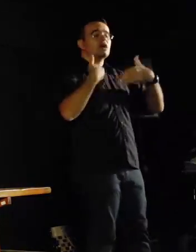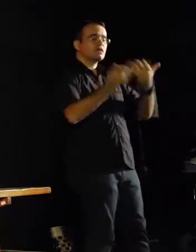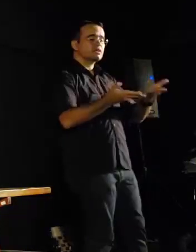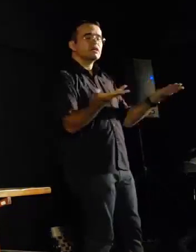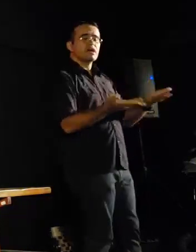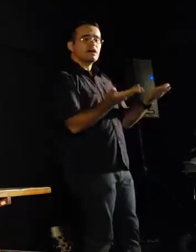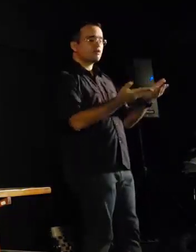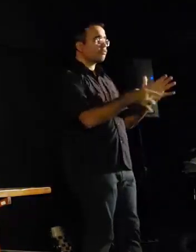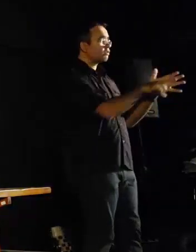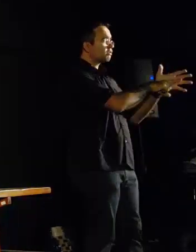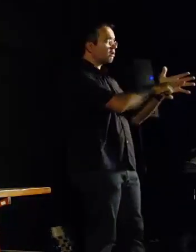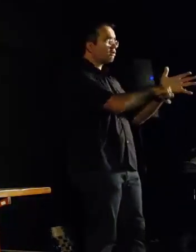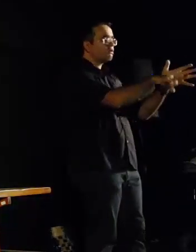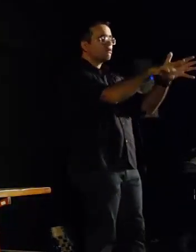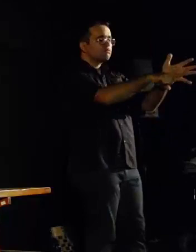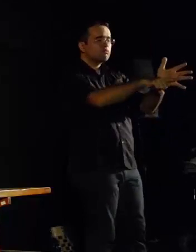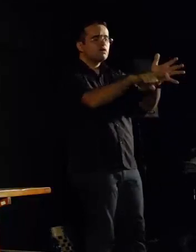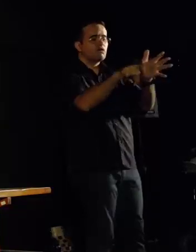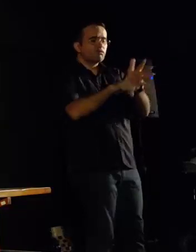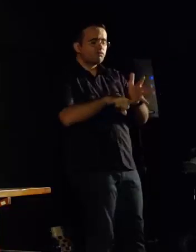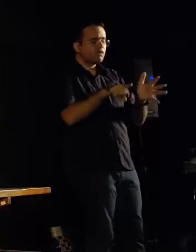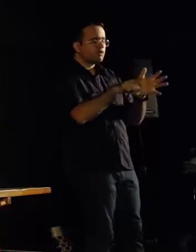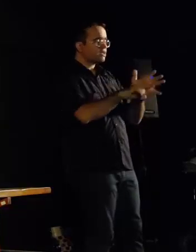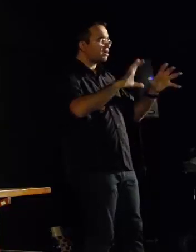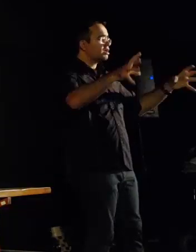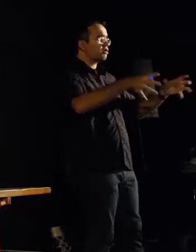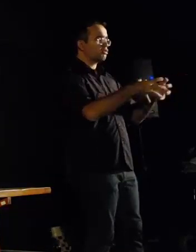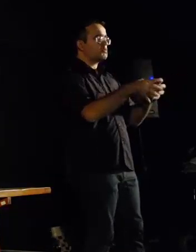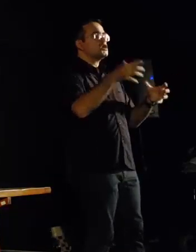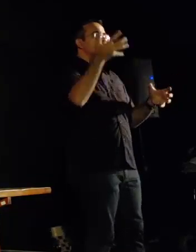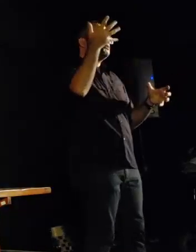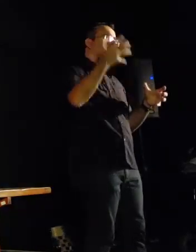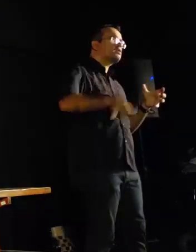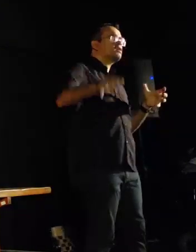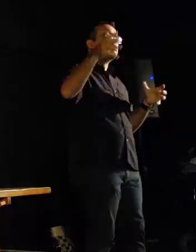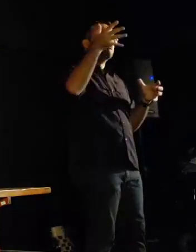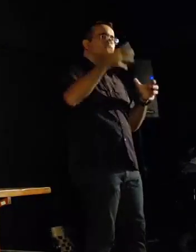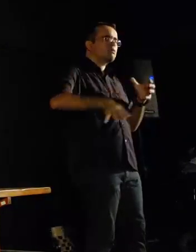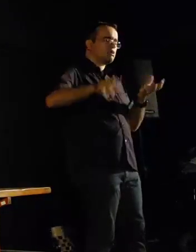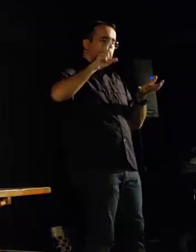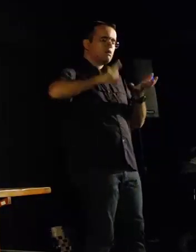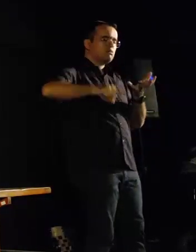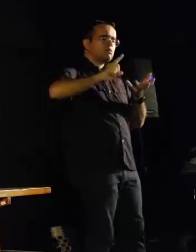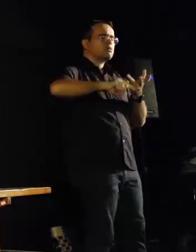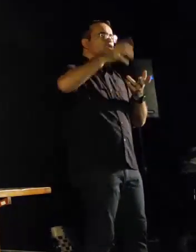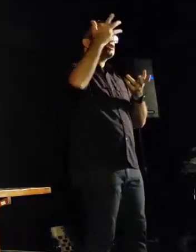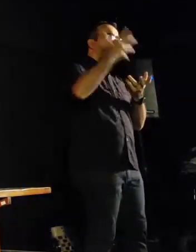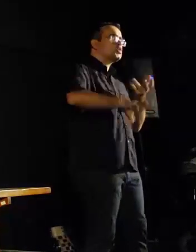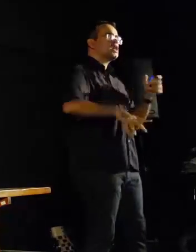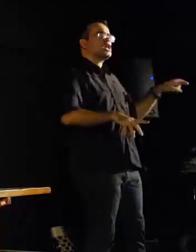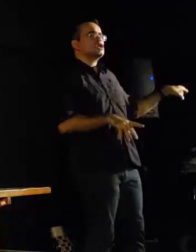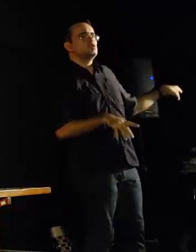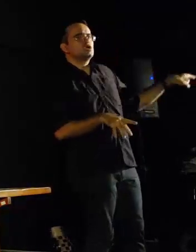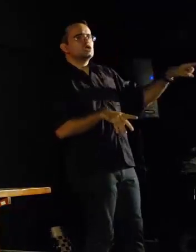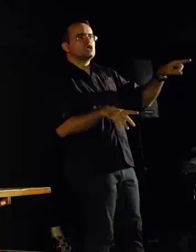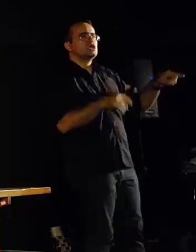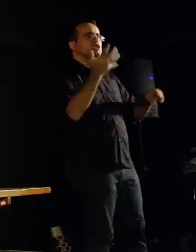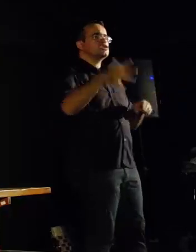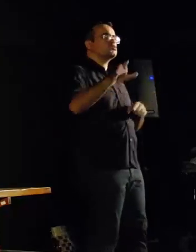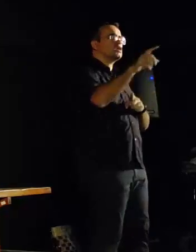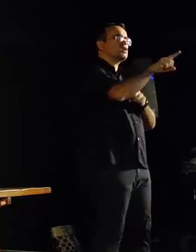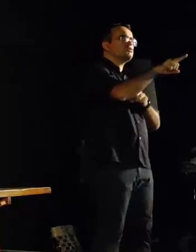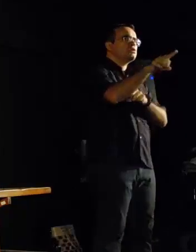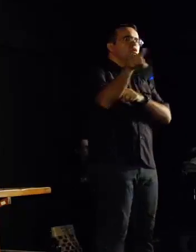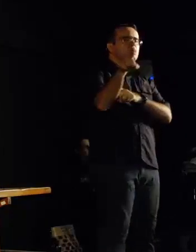horizontes negativos. São horizontes do tipo, nós não queremos isso, nós não queremos eles, nós não queremos esses. Certo? Então